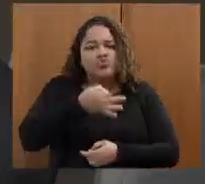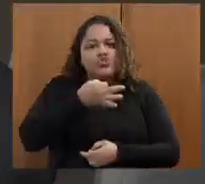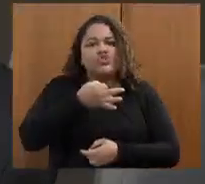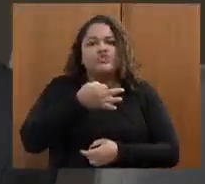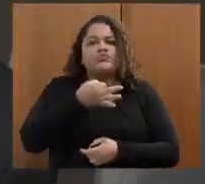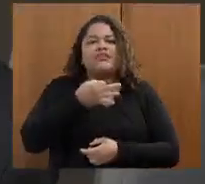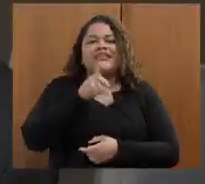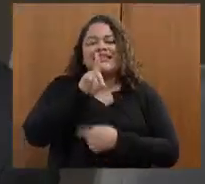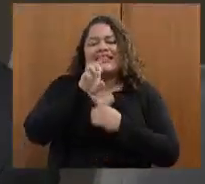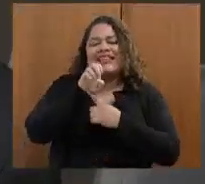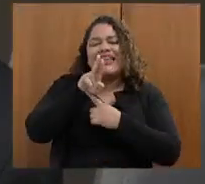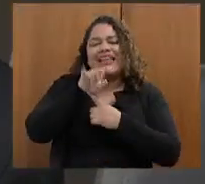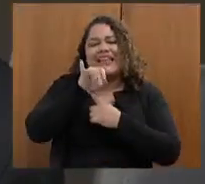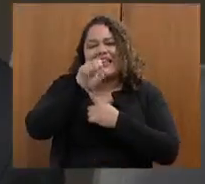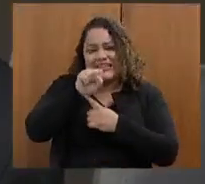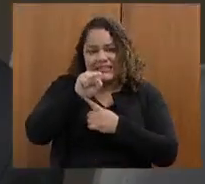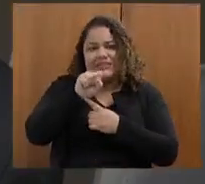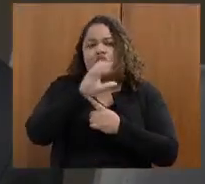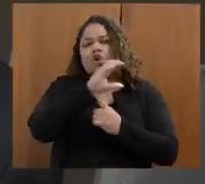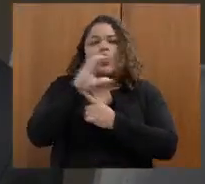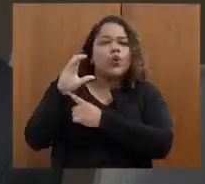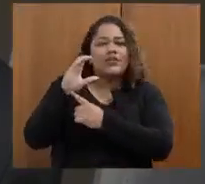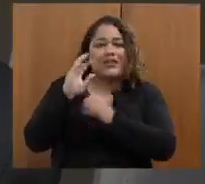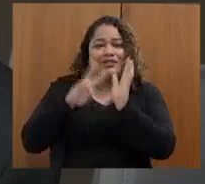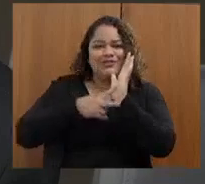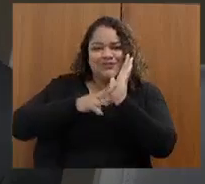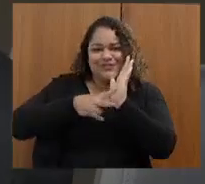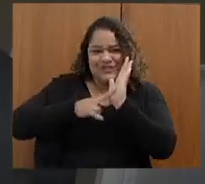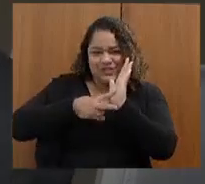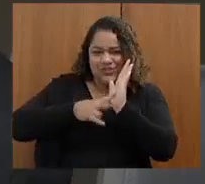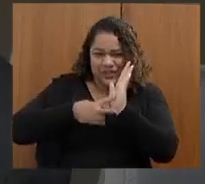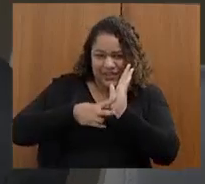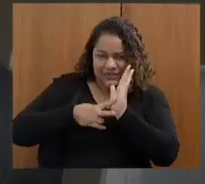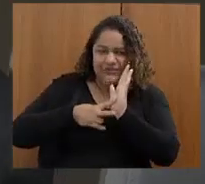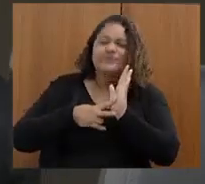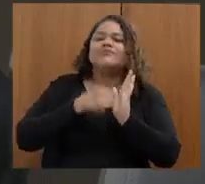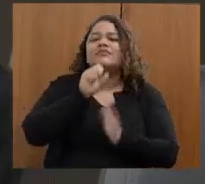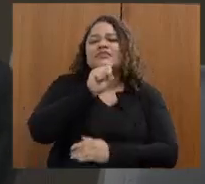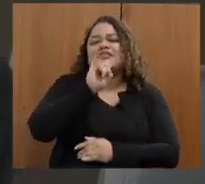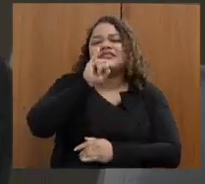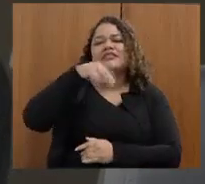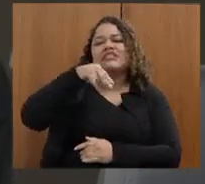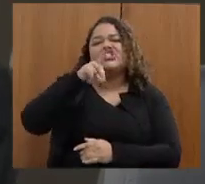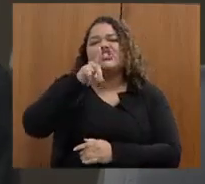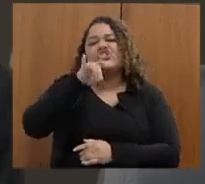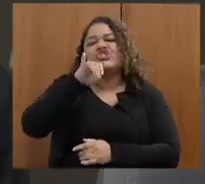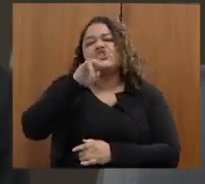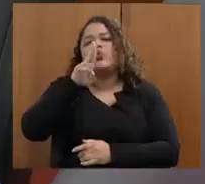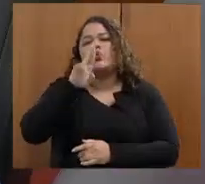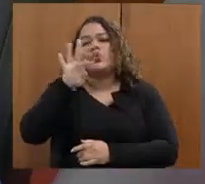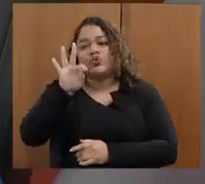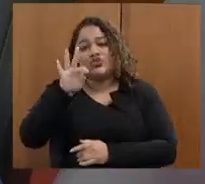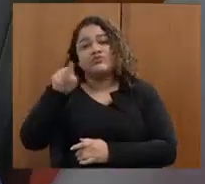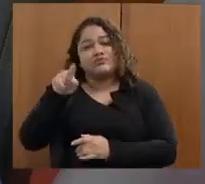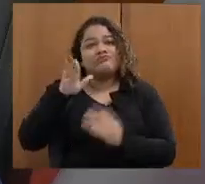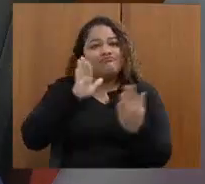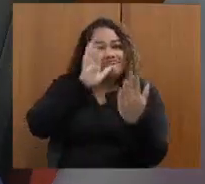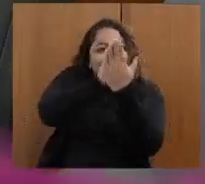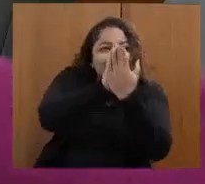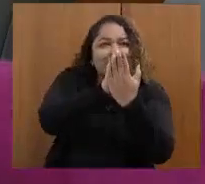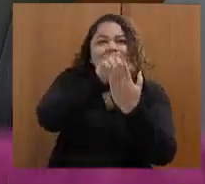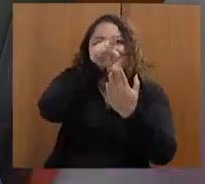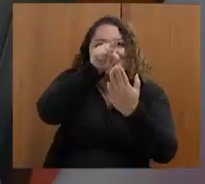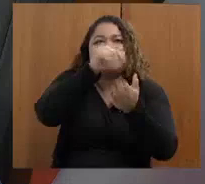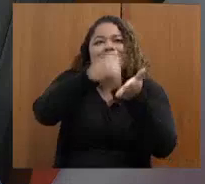a nossa coordenadora nosso sindicato né que vai para cima do secretário arranca o máximo